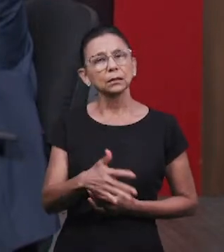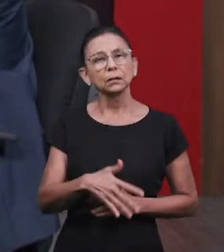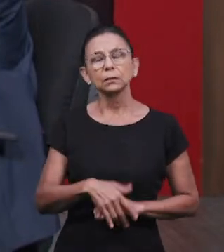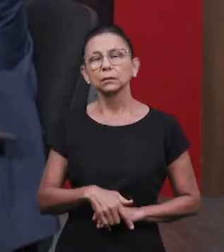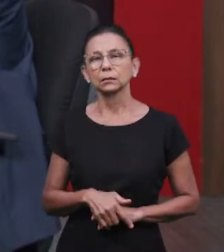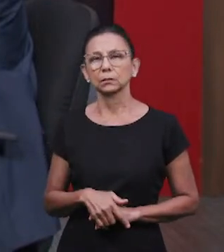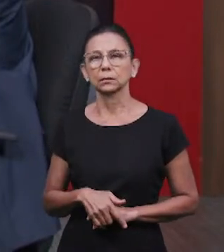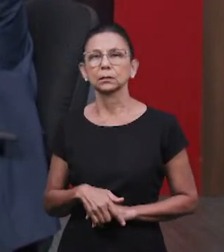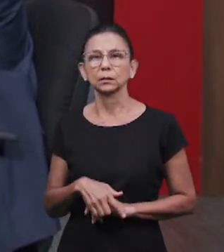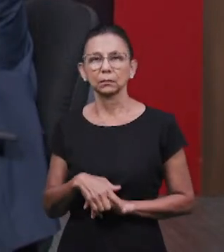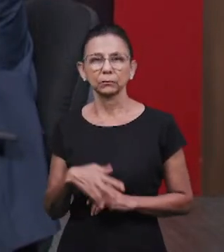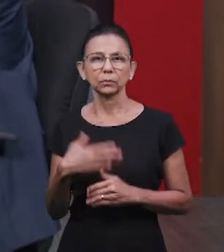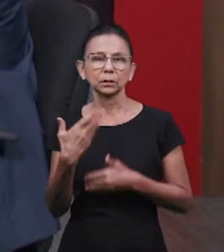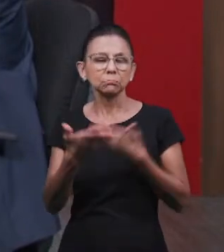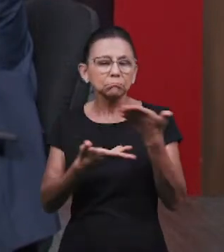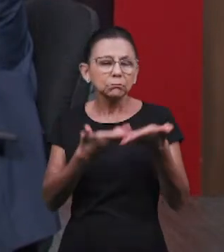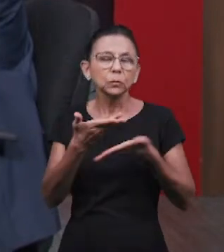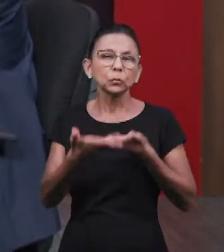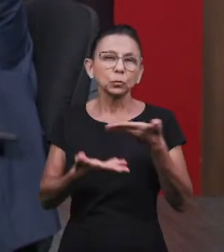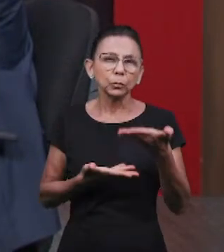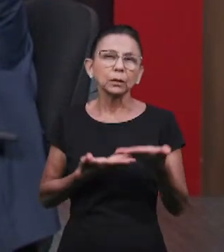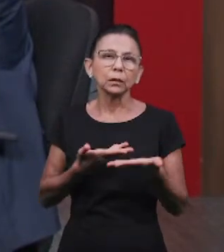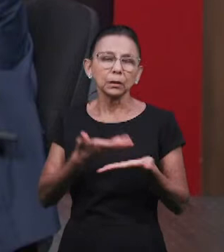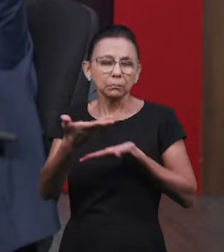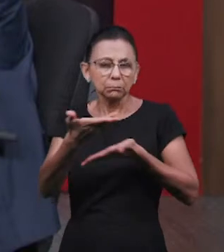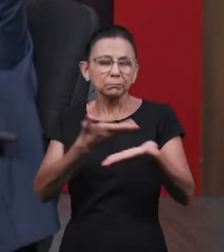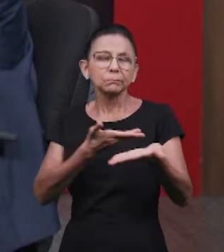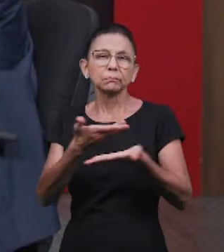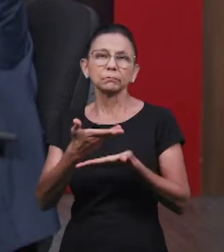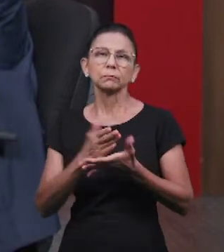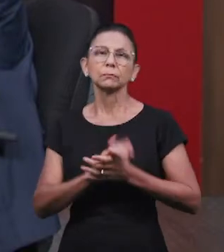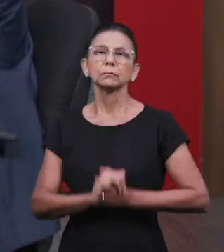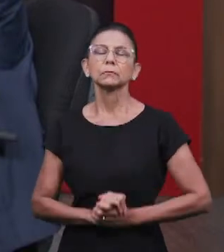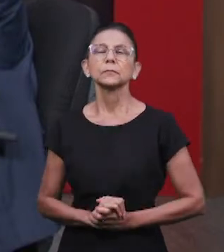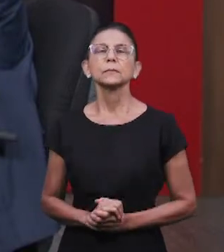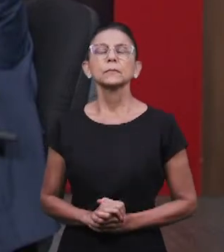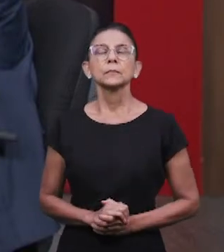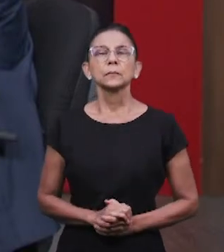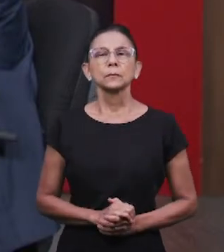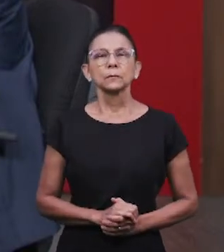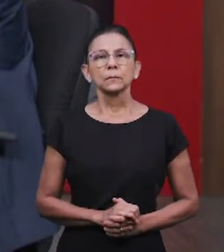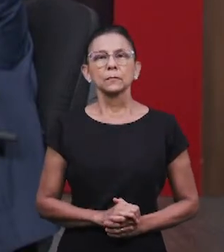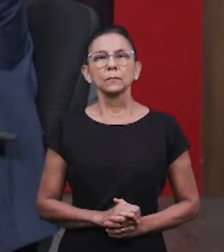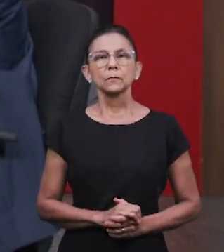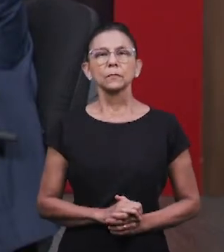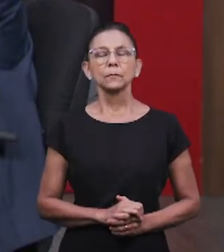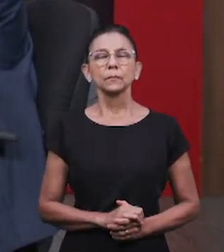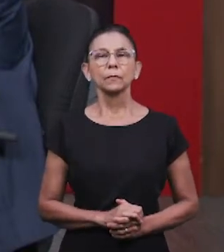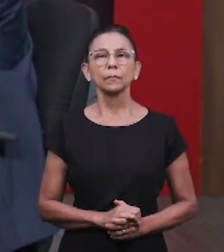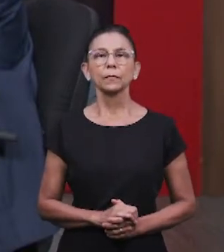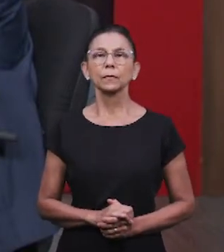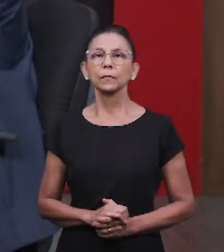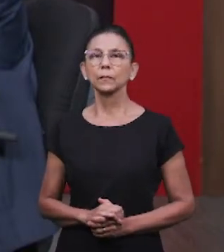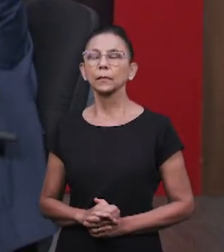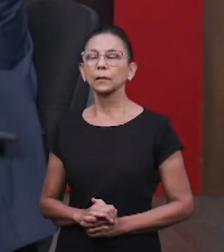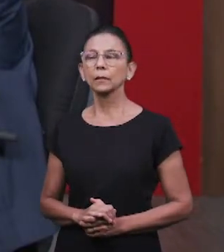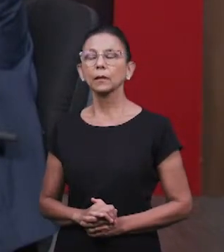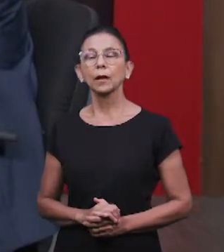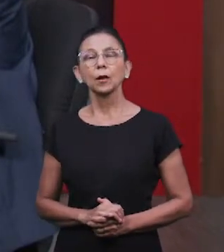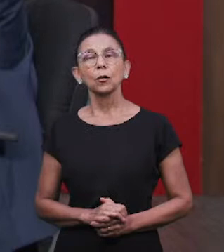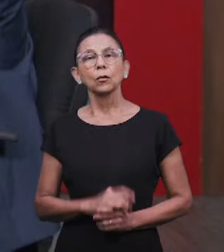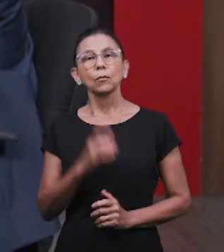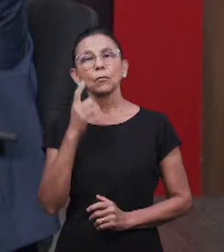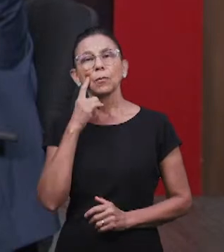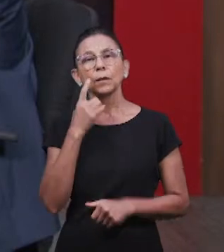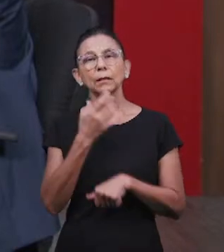existe essa diferença. Essa é a direção do Espírito Santo. Agora a gente vai ver como tratar esse assunto sob o ponto de